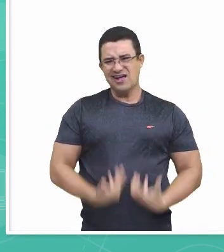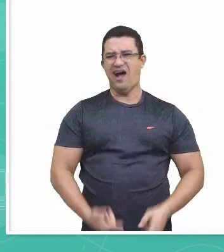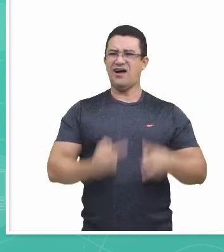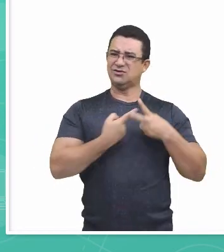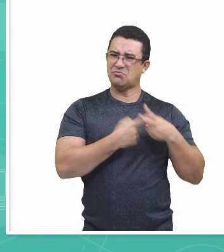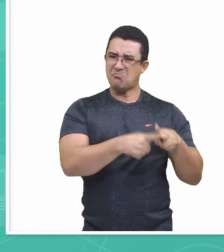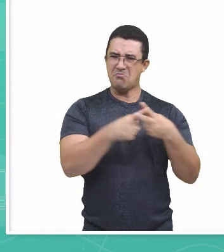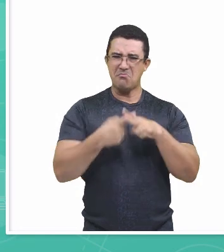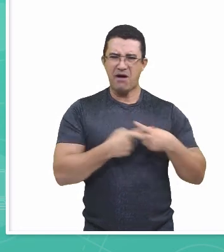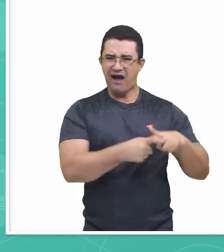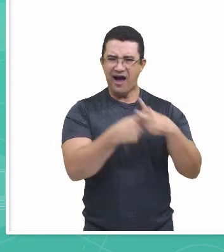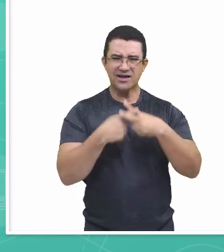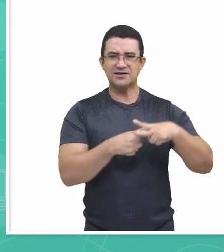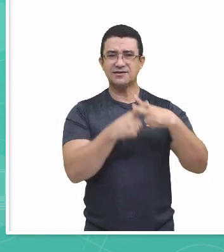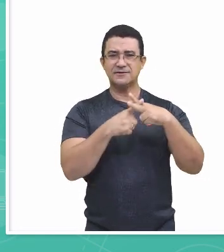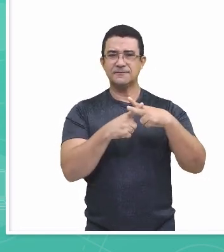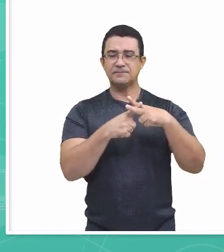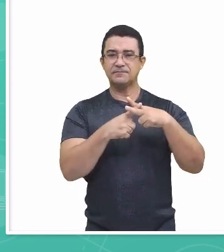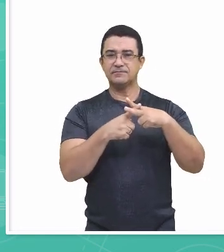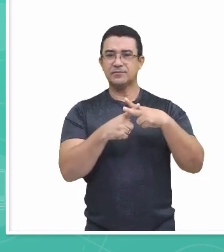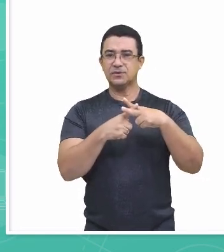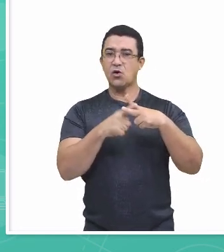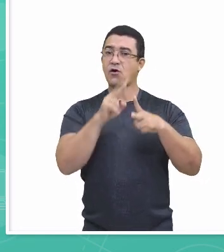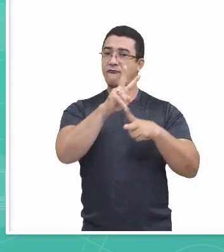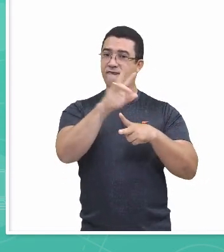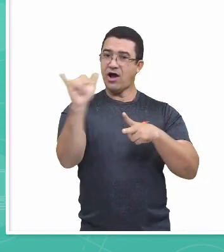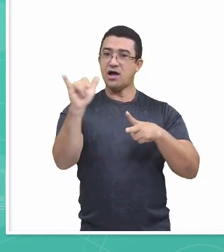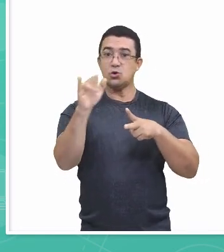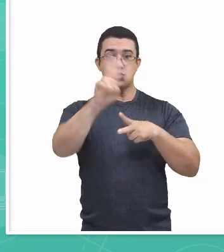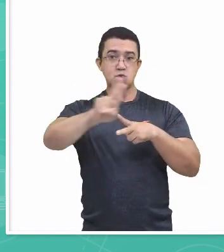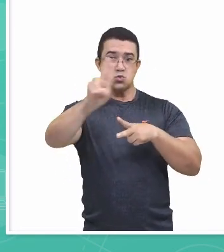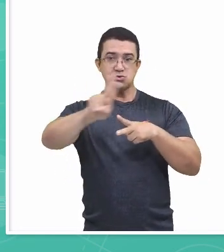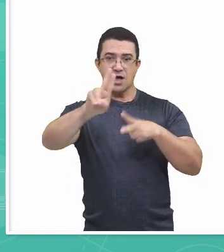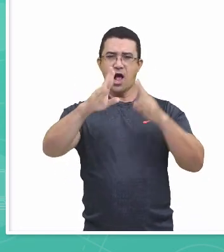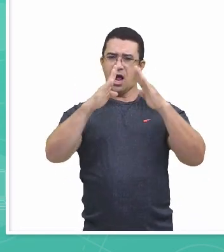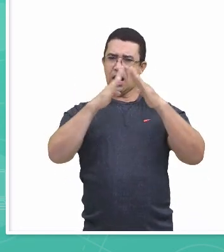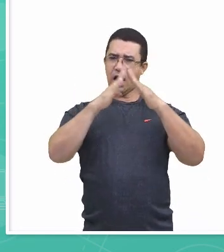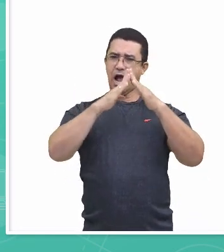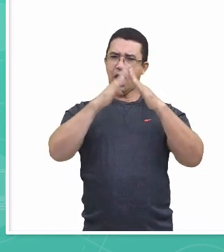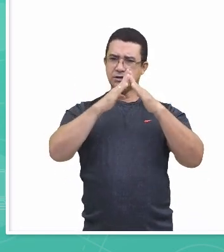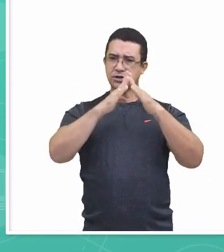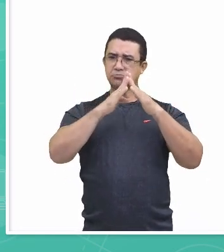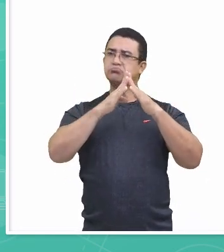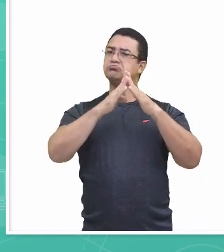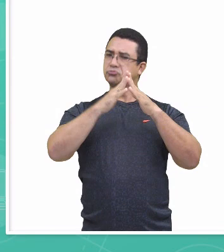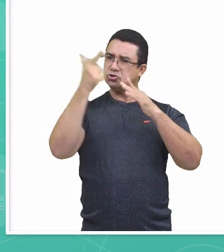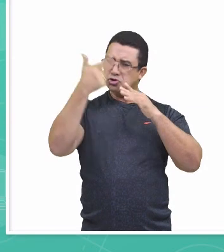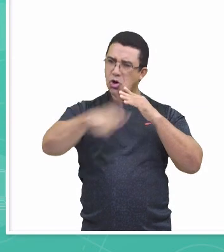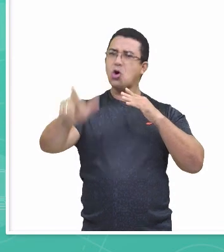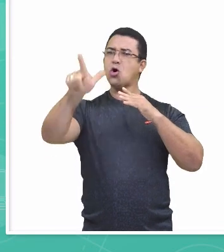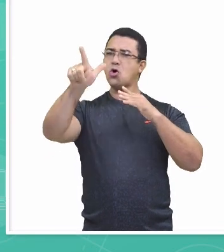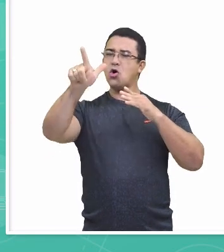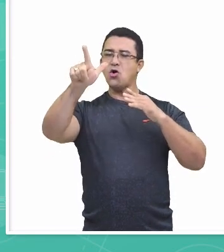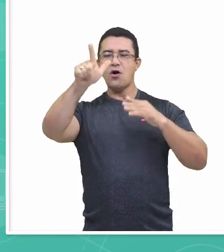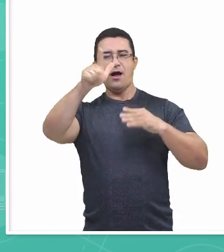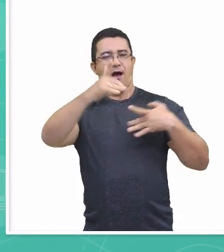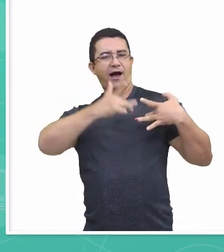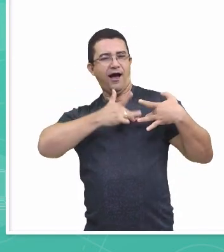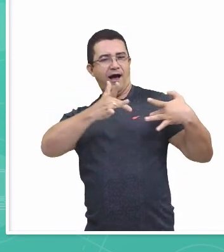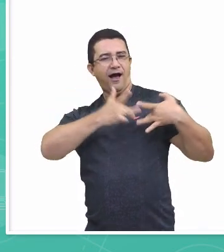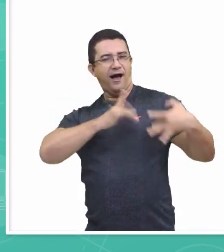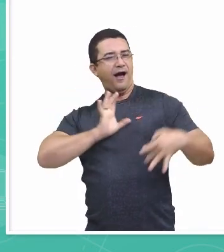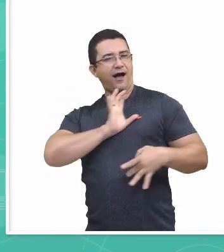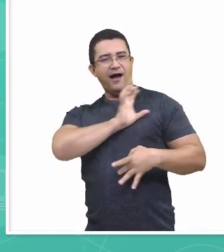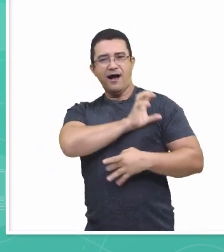já vai estar cansado das máquinas, ele vai utilizar casas, as casas serão novamente românticas. Aí ele